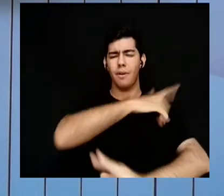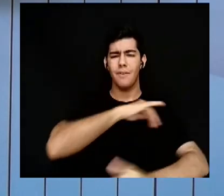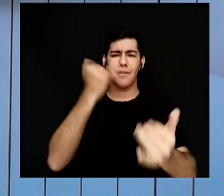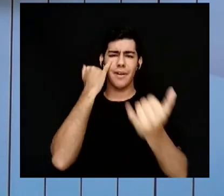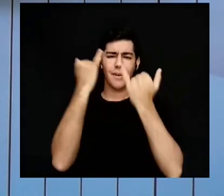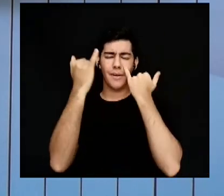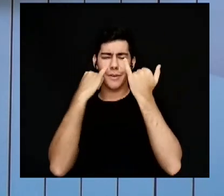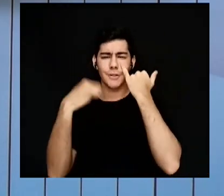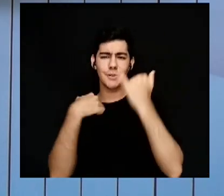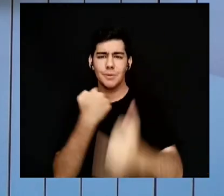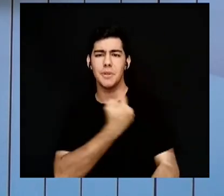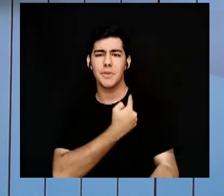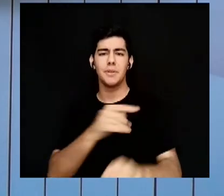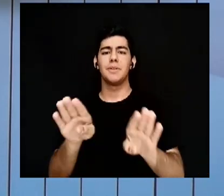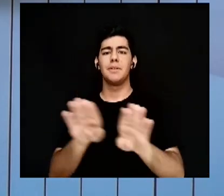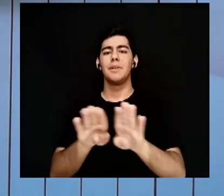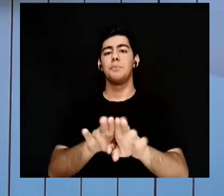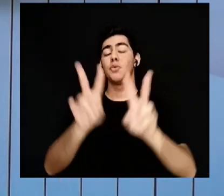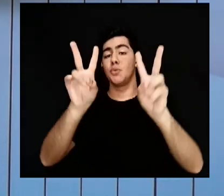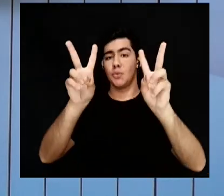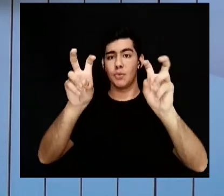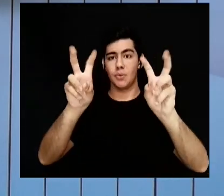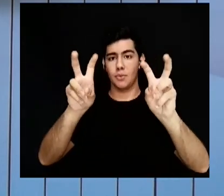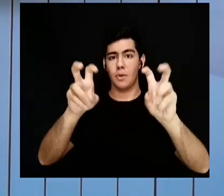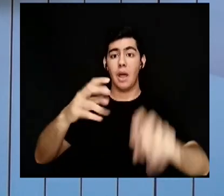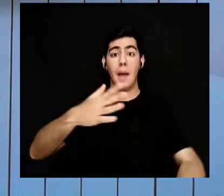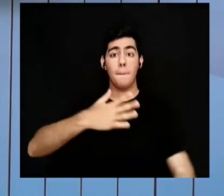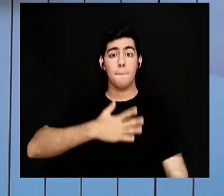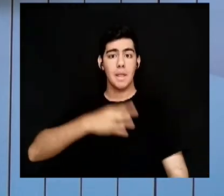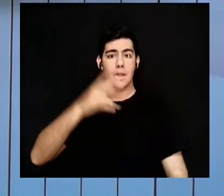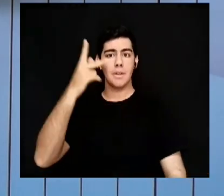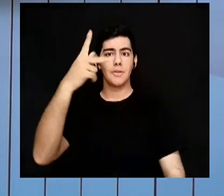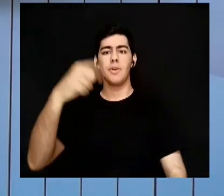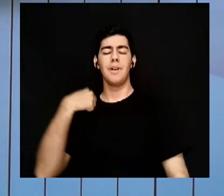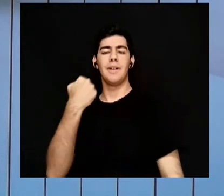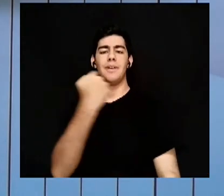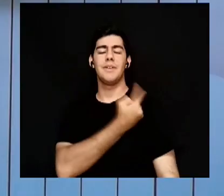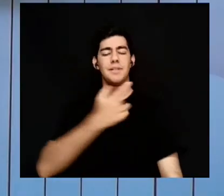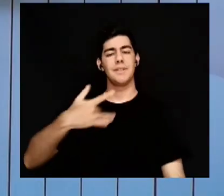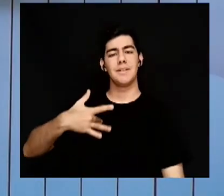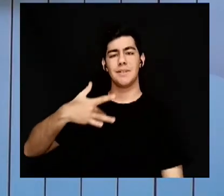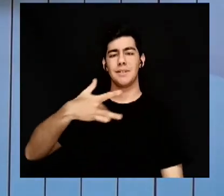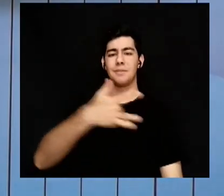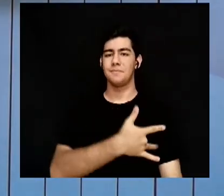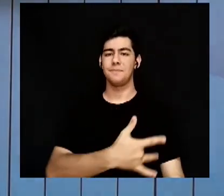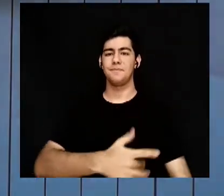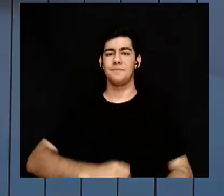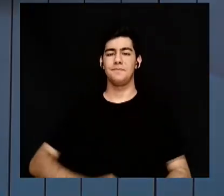informações referente à minha, à sua e à nossa saúde. Até mais.